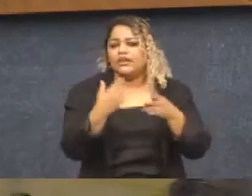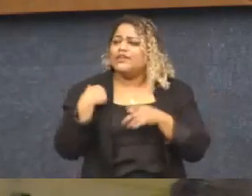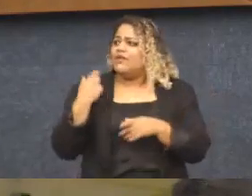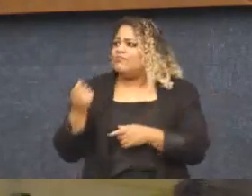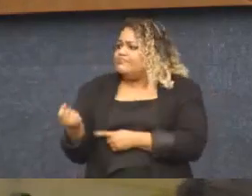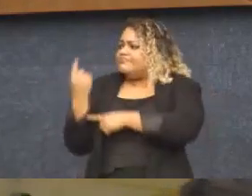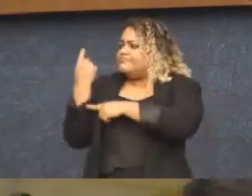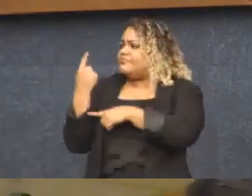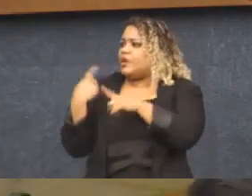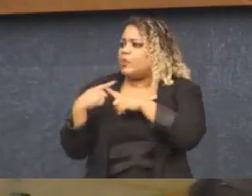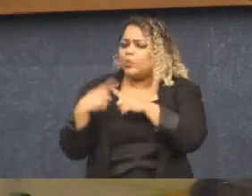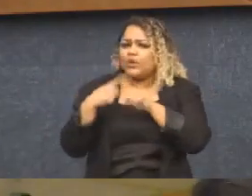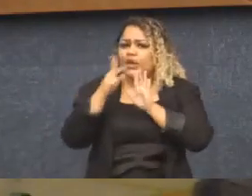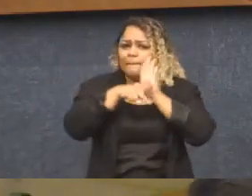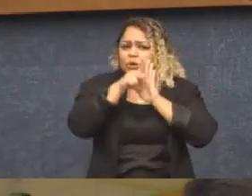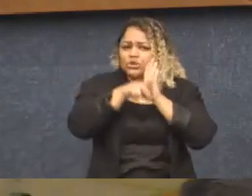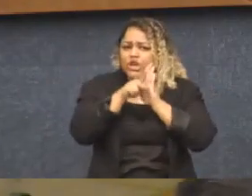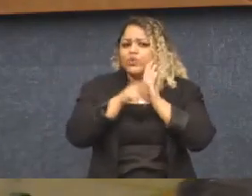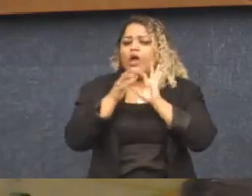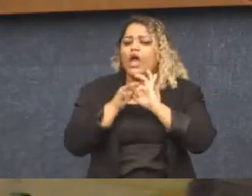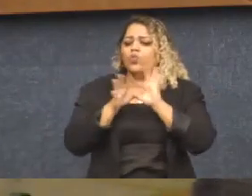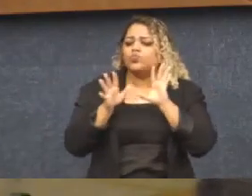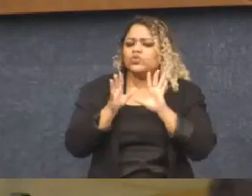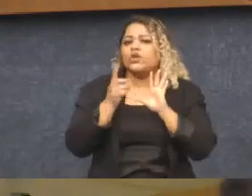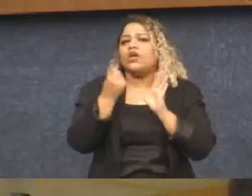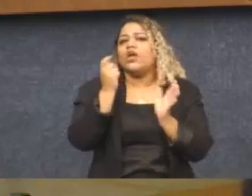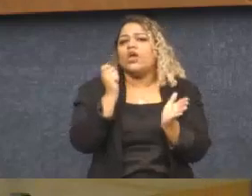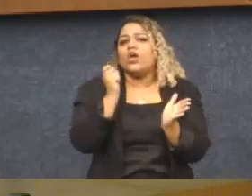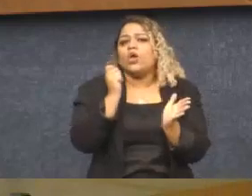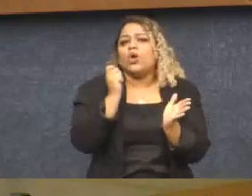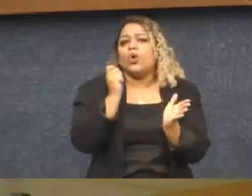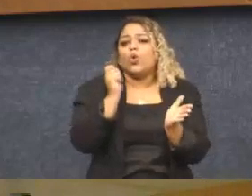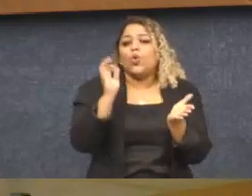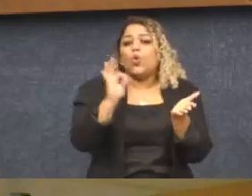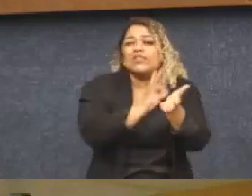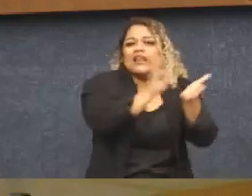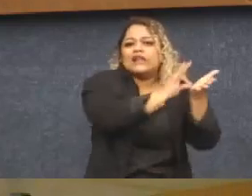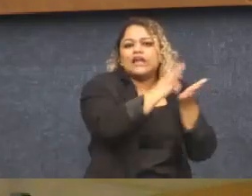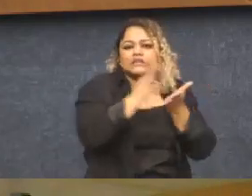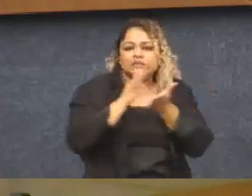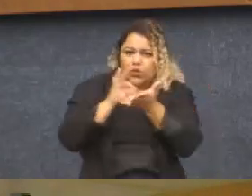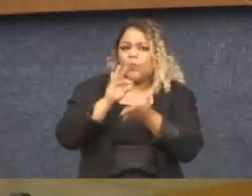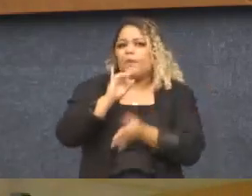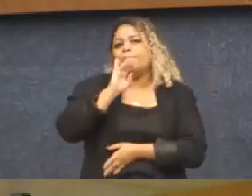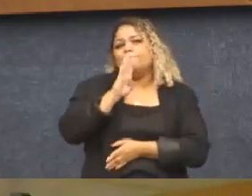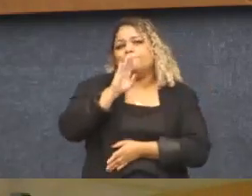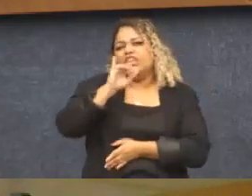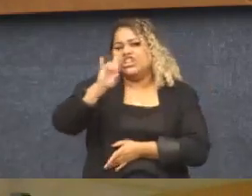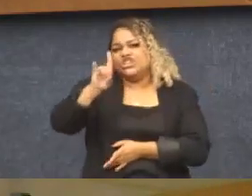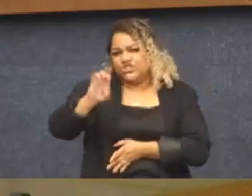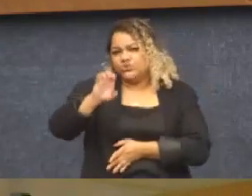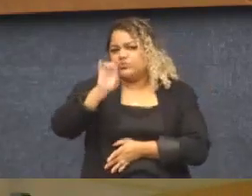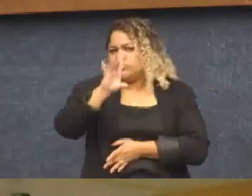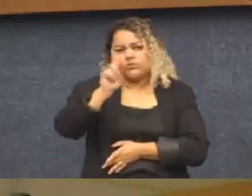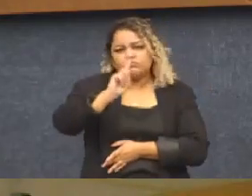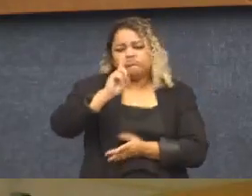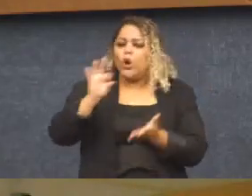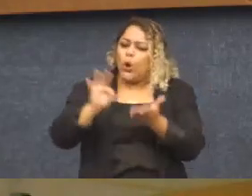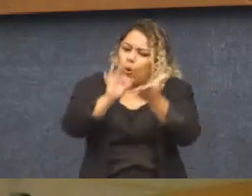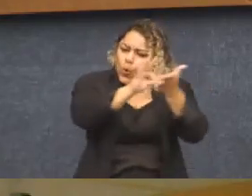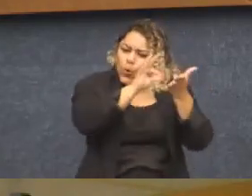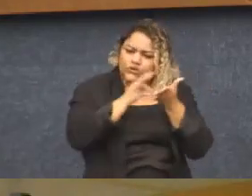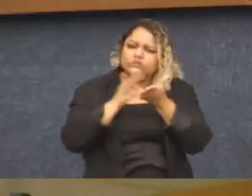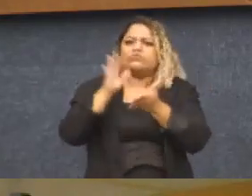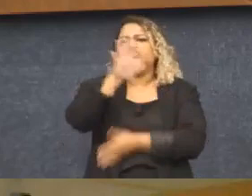não só a contratação de empréstimo com o BIRD, era uma contratação geral. O próprio Partido dos Trabalhadores diz que quer articular com o